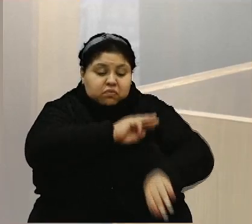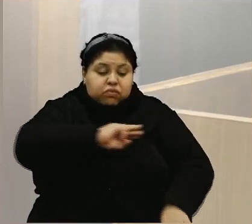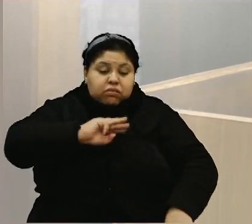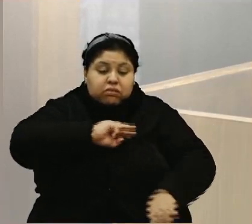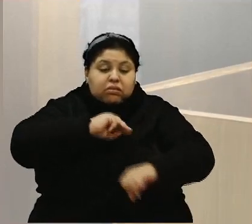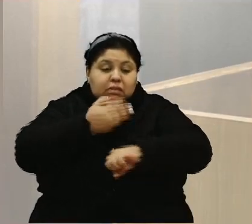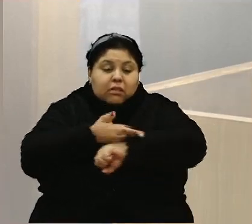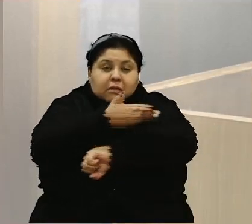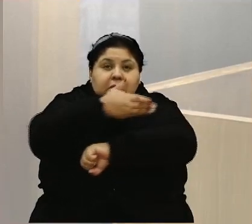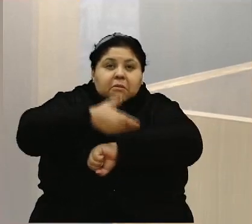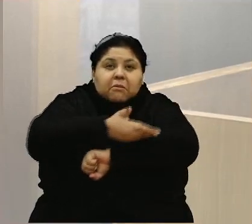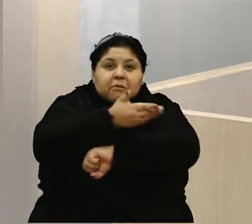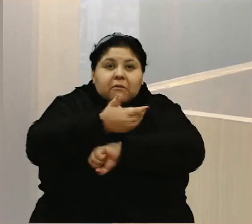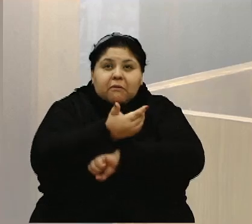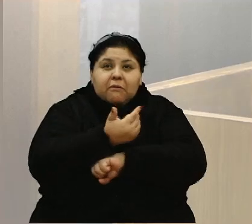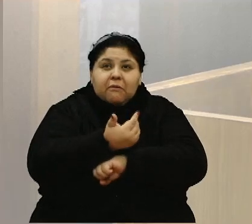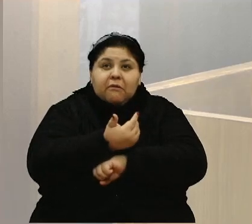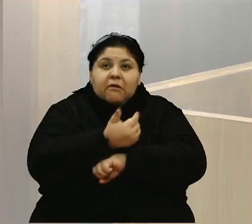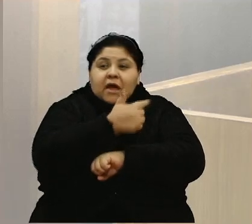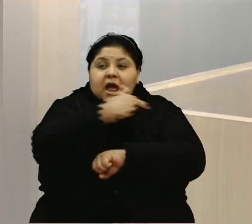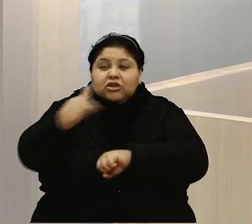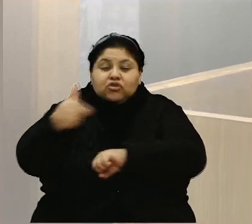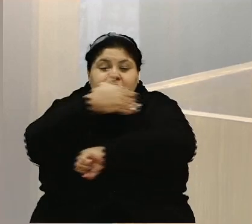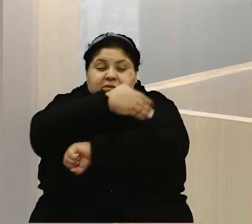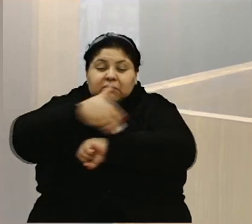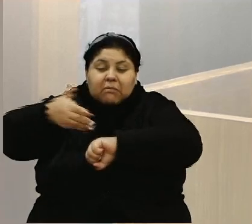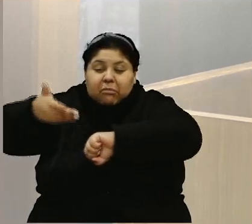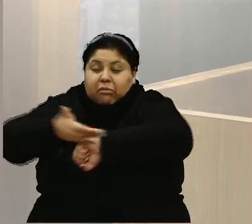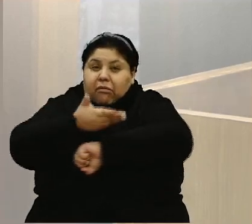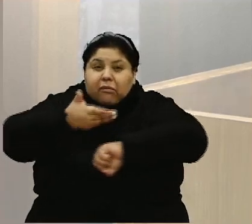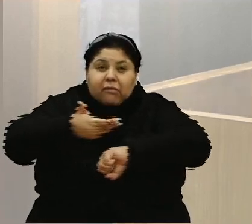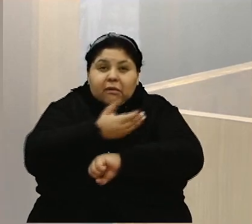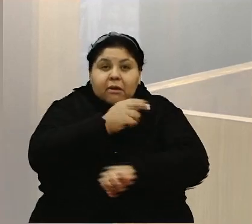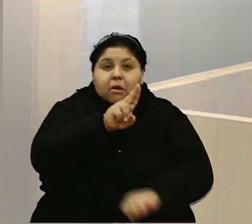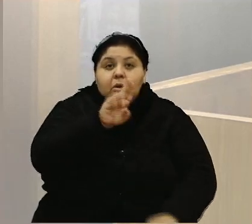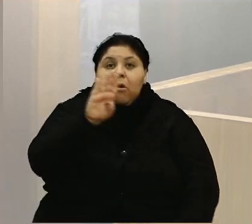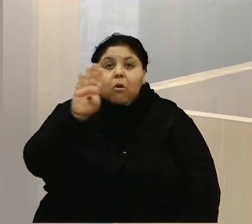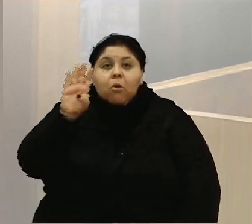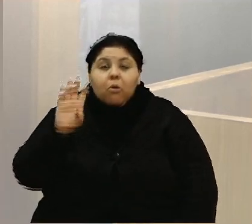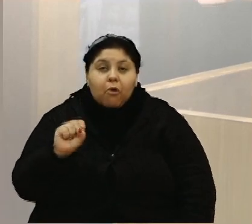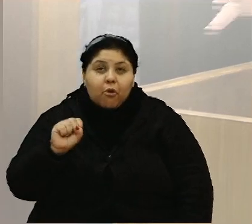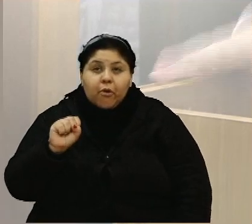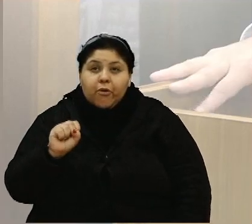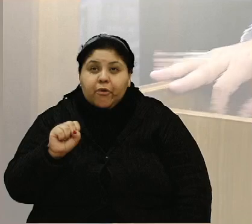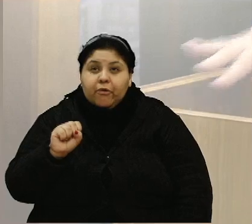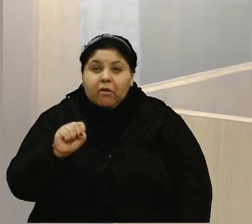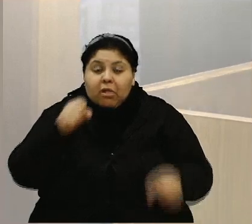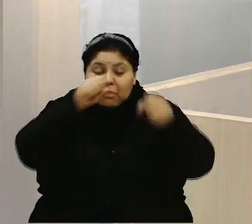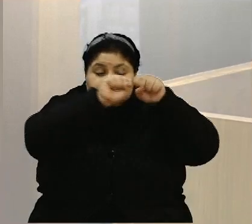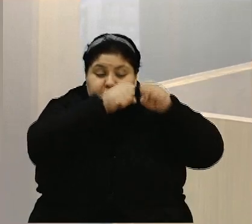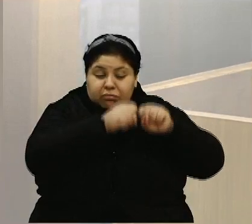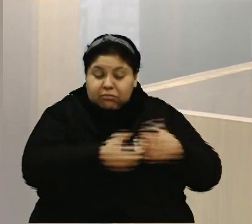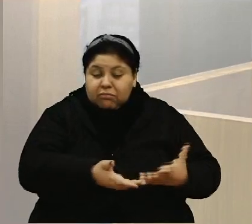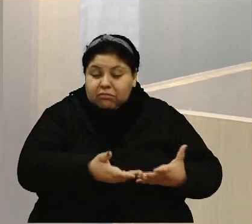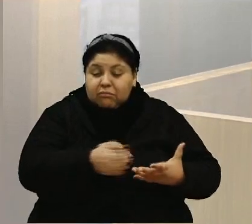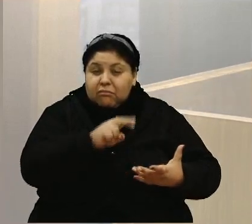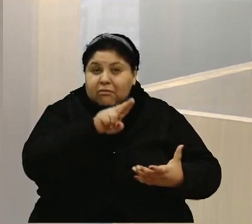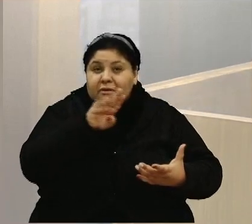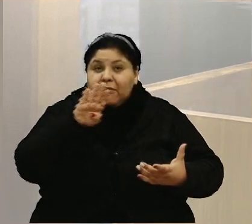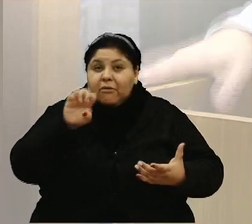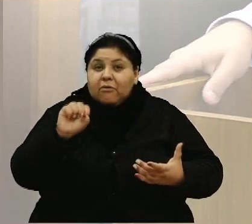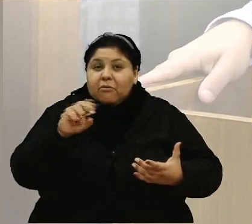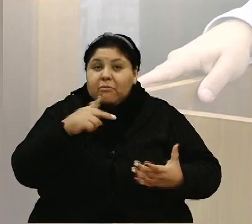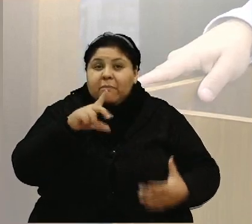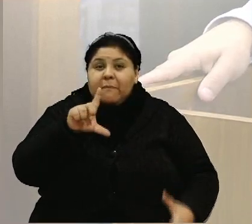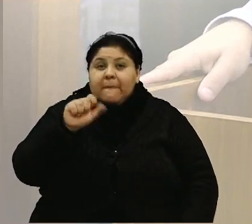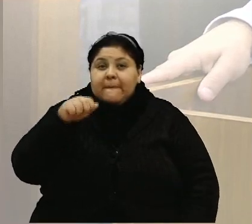esburacada, as transversais uma buraqueira, a nossa UBS aos cacos, a UBS do Planalto 2